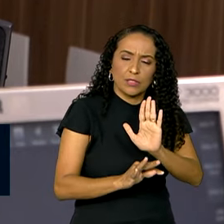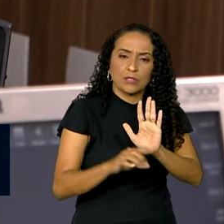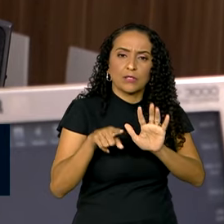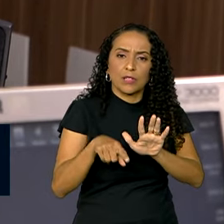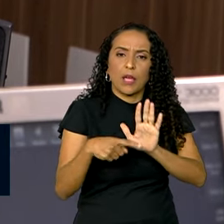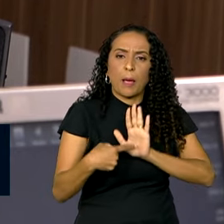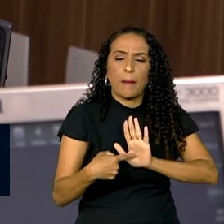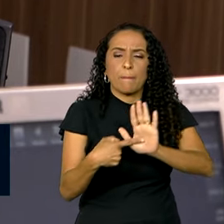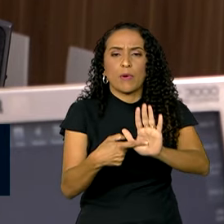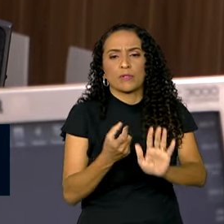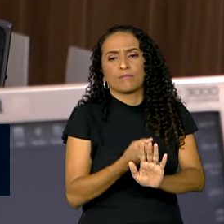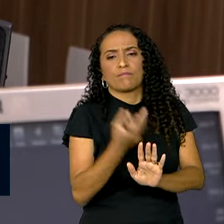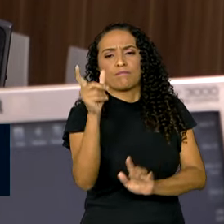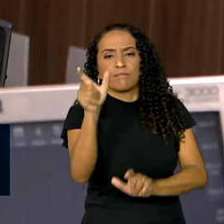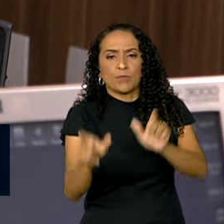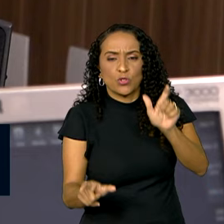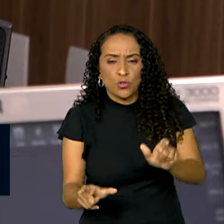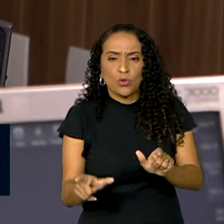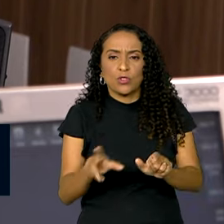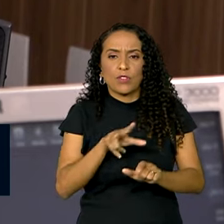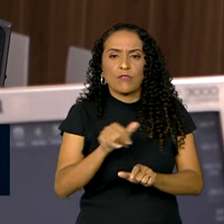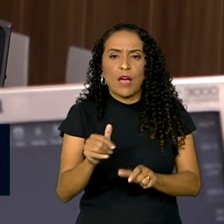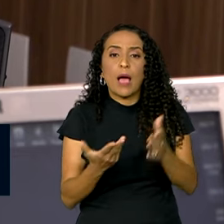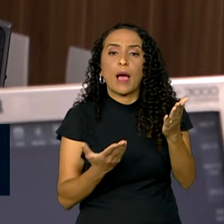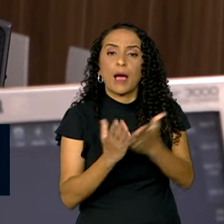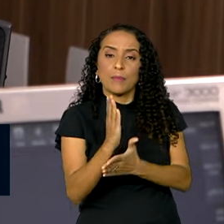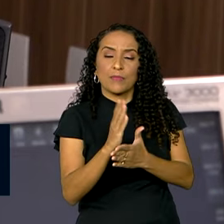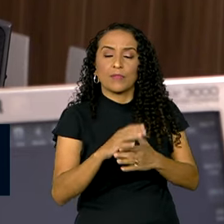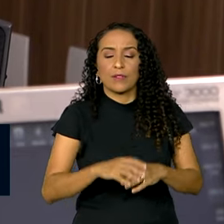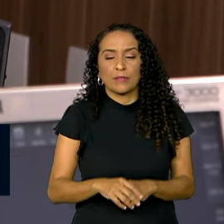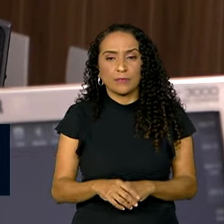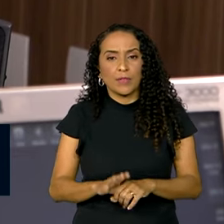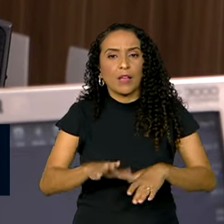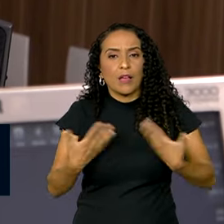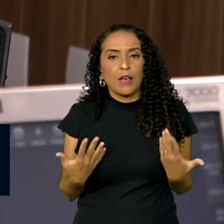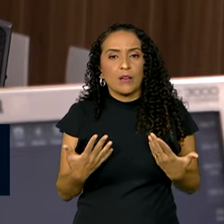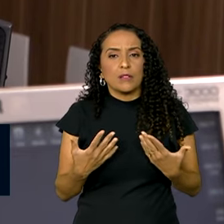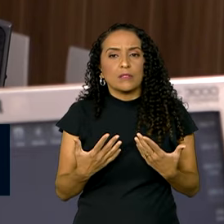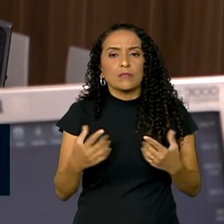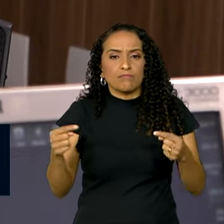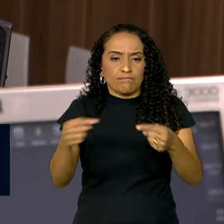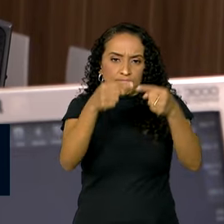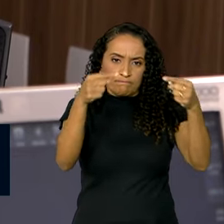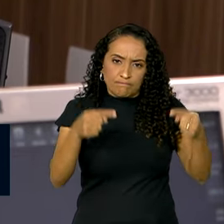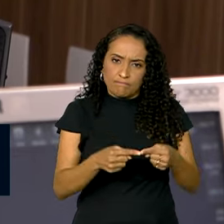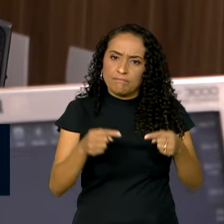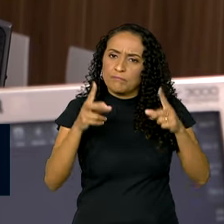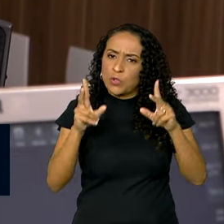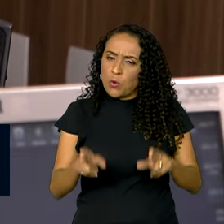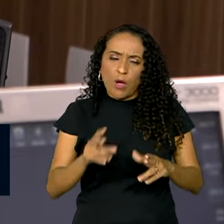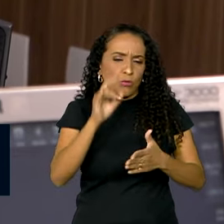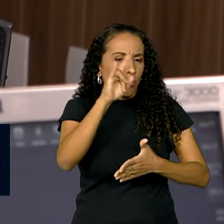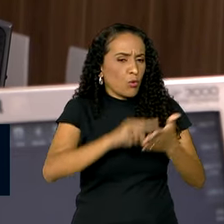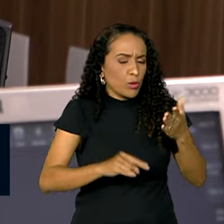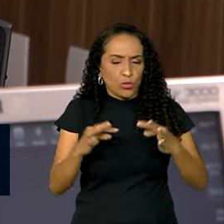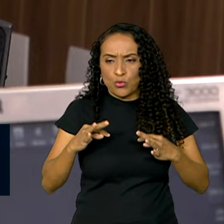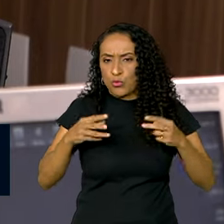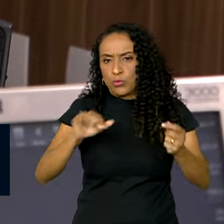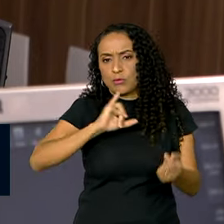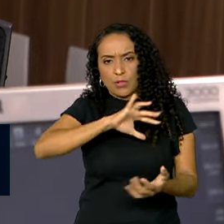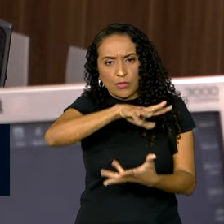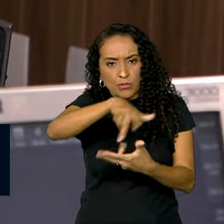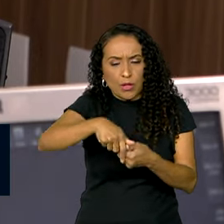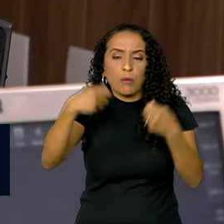expressam milhares de pessoas que vão aprová-lo né É por consenso como todo documento internacional